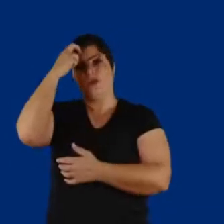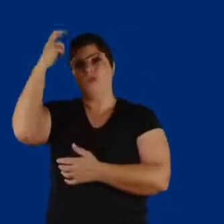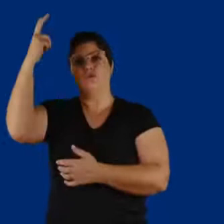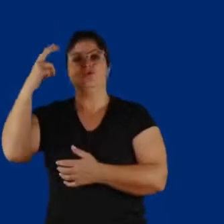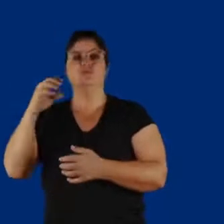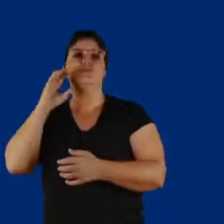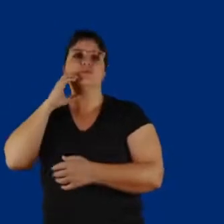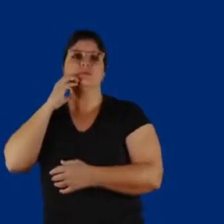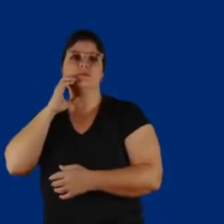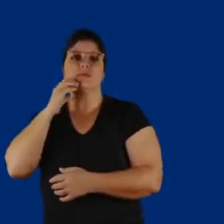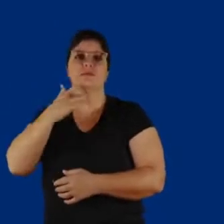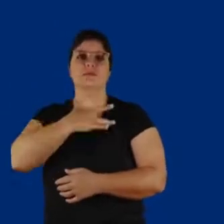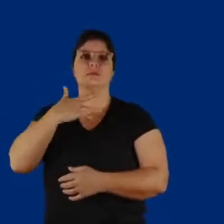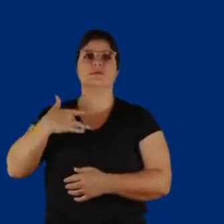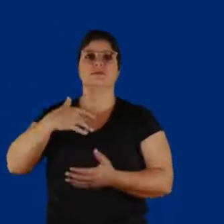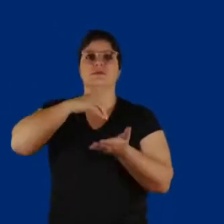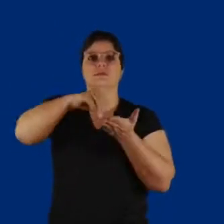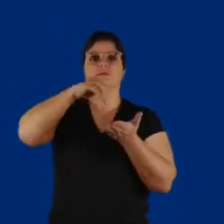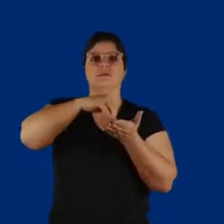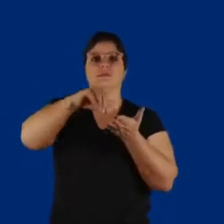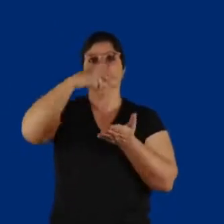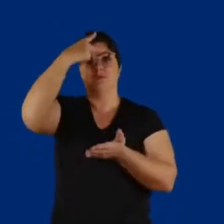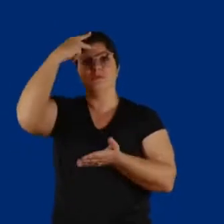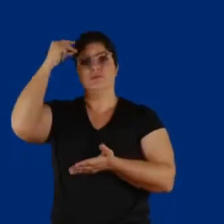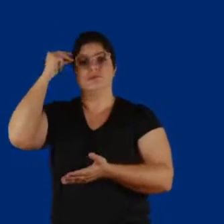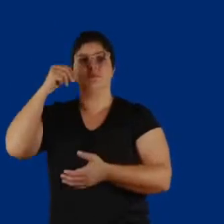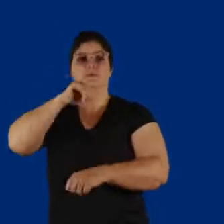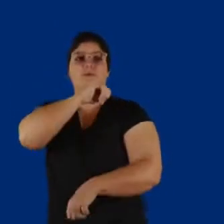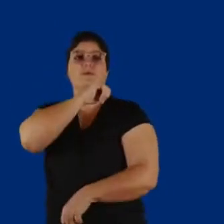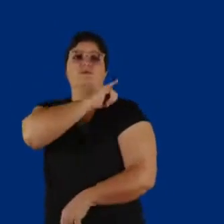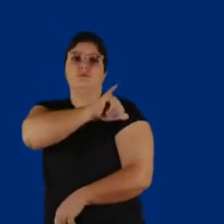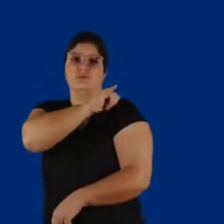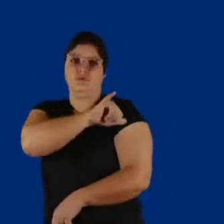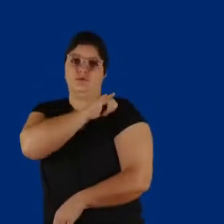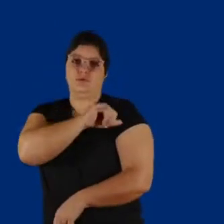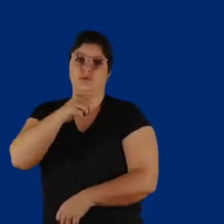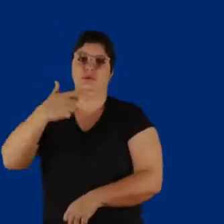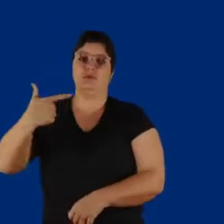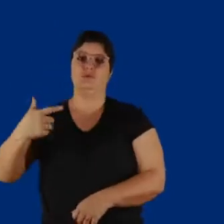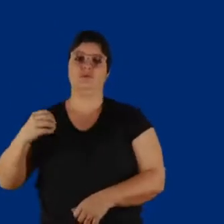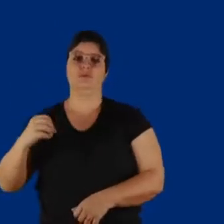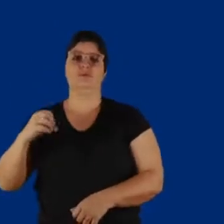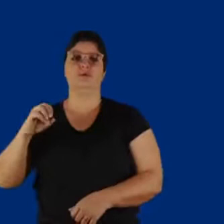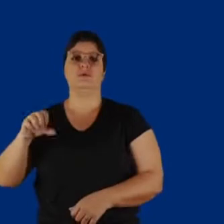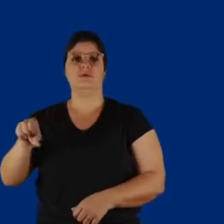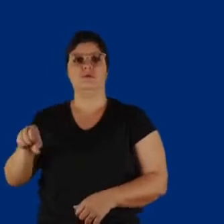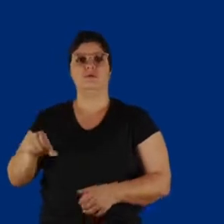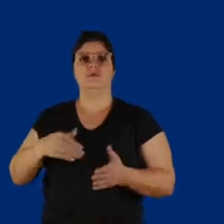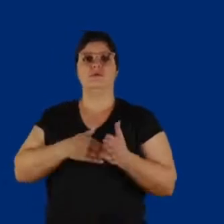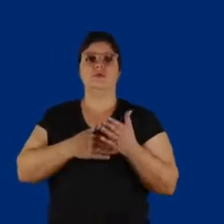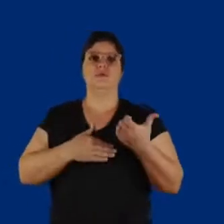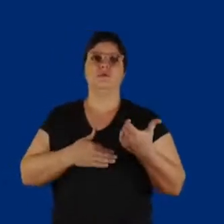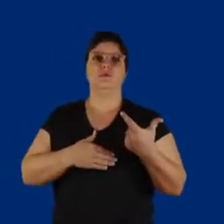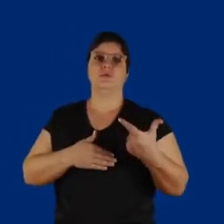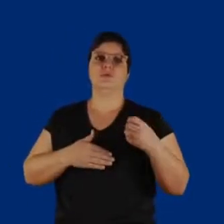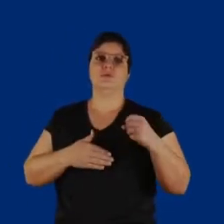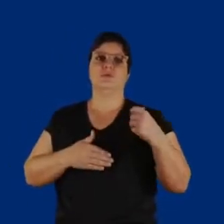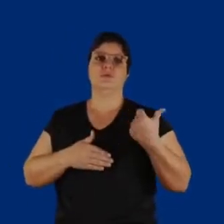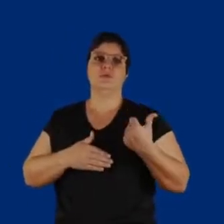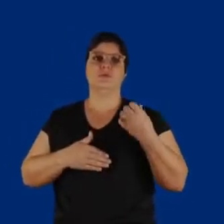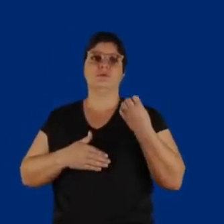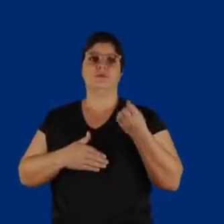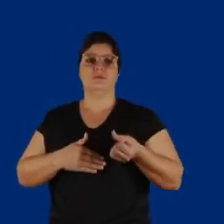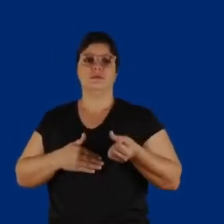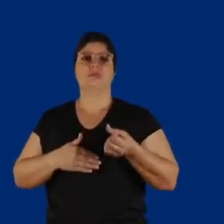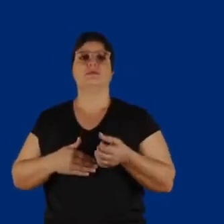da Universidade Popular de Arte e Ciência, do Teatro de Dionísios e do Hotel Espada Loucura, no Instituto